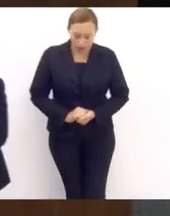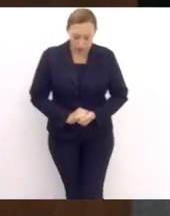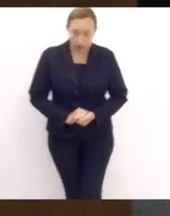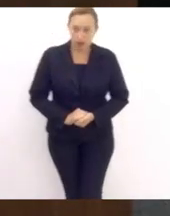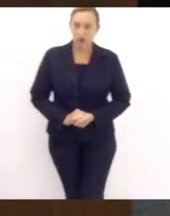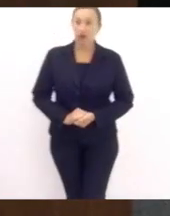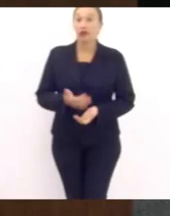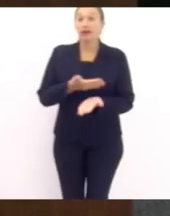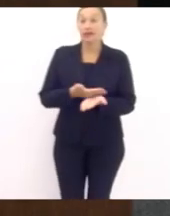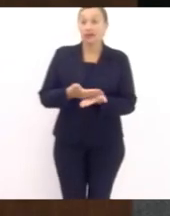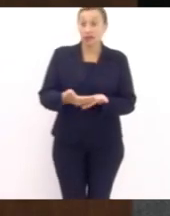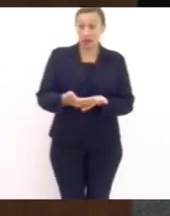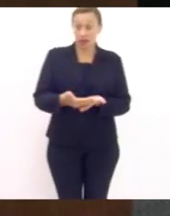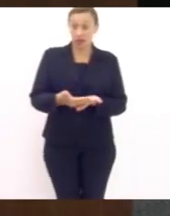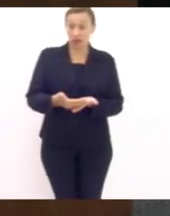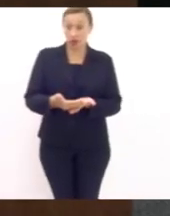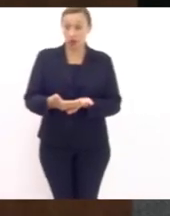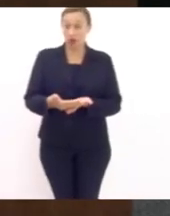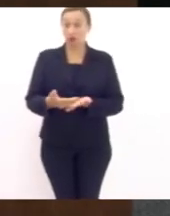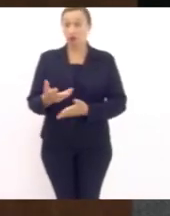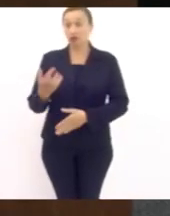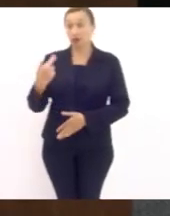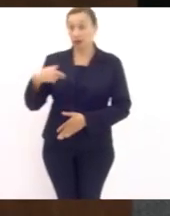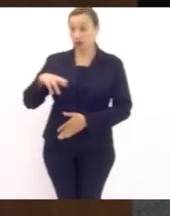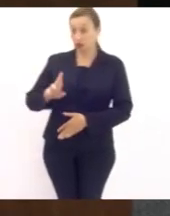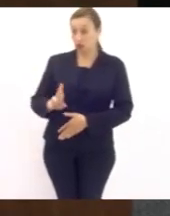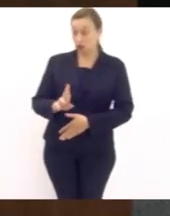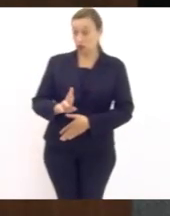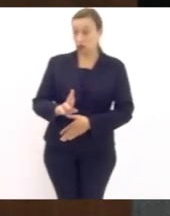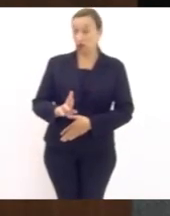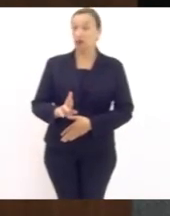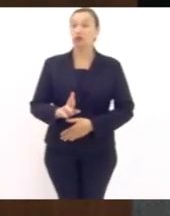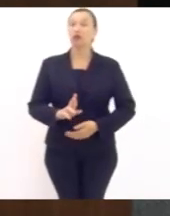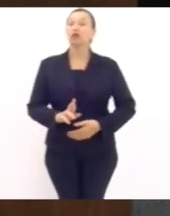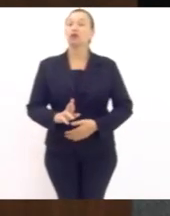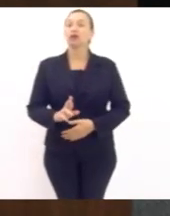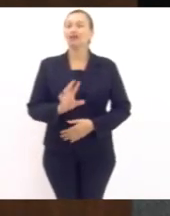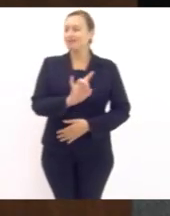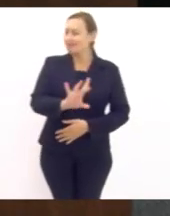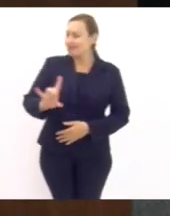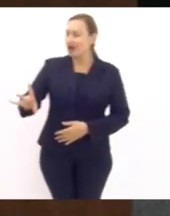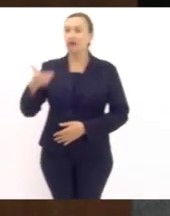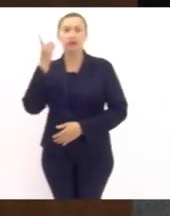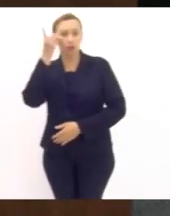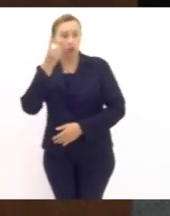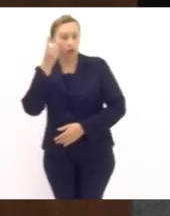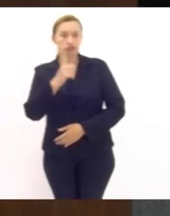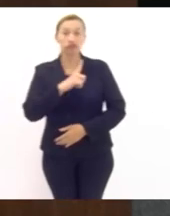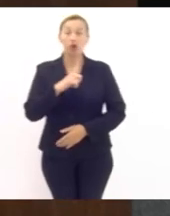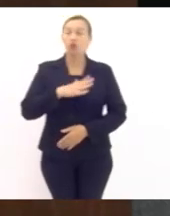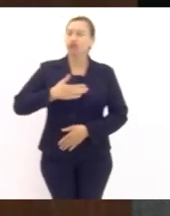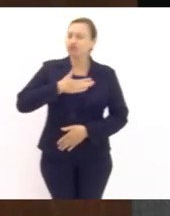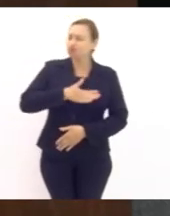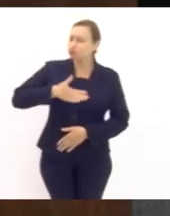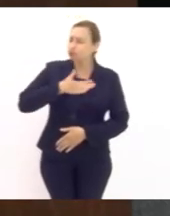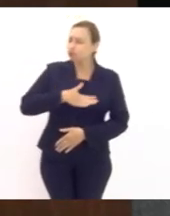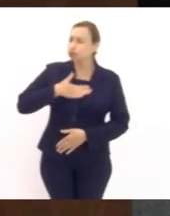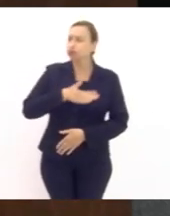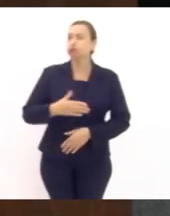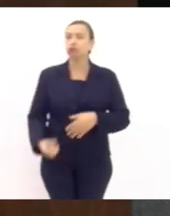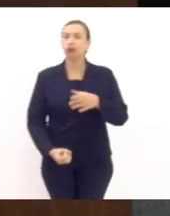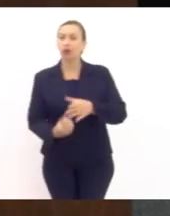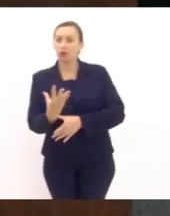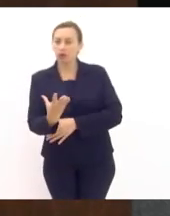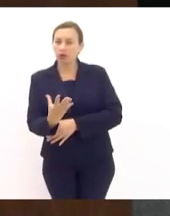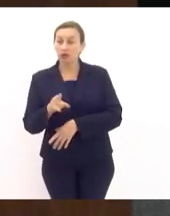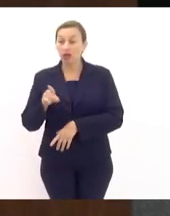uma iniciativa que cada deputado e deputada tem. Eu gostaria muito, porque a gente está produzindo